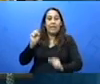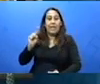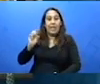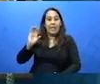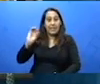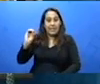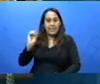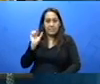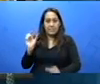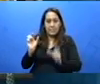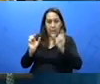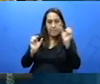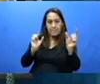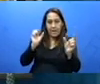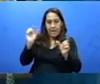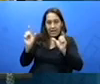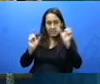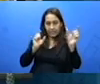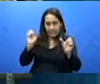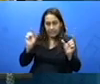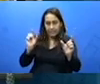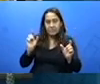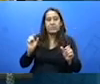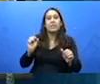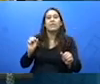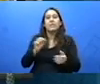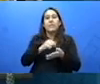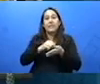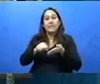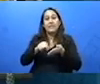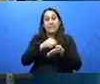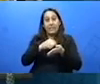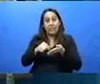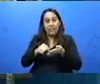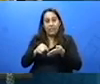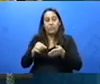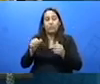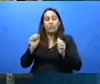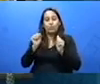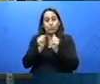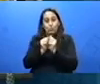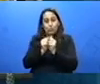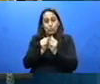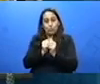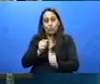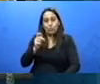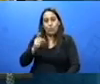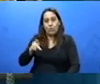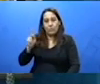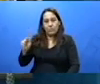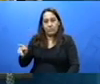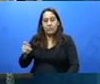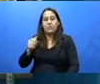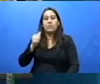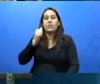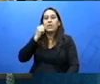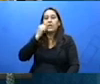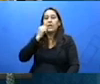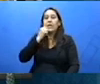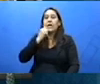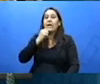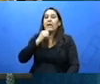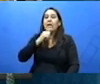lá? 3, 2, 1. Comigo. A autora